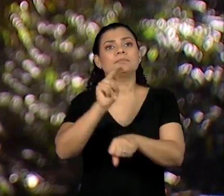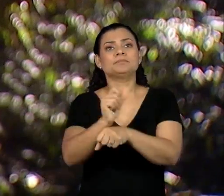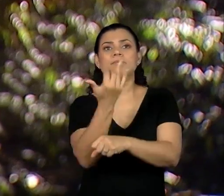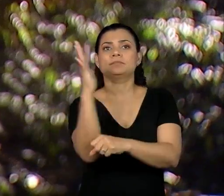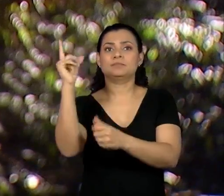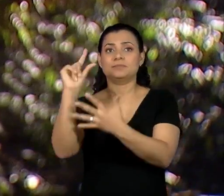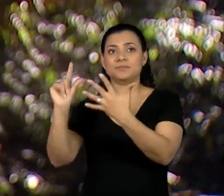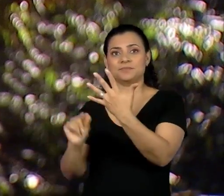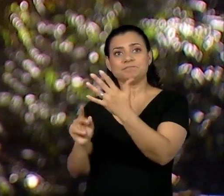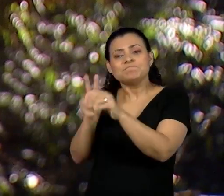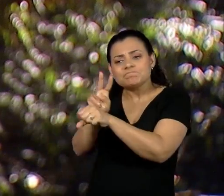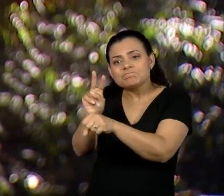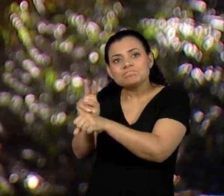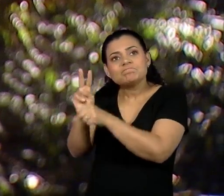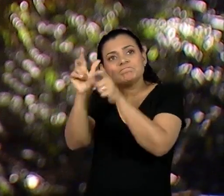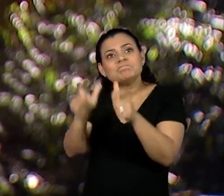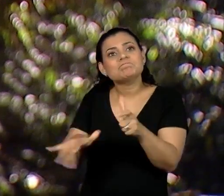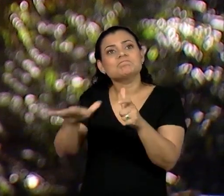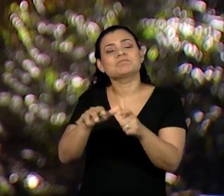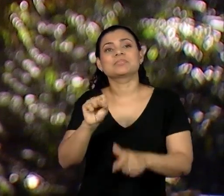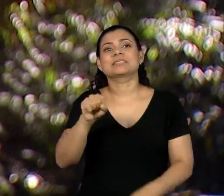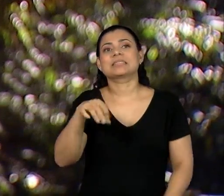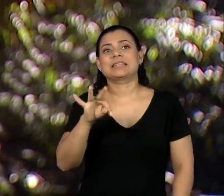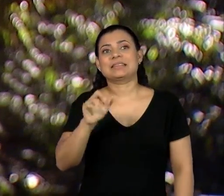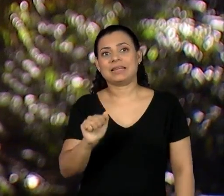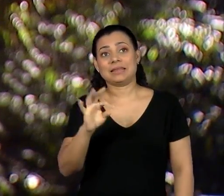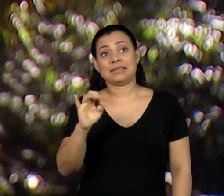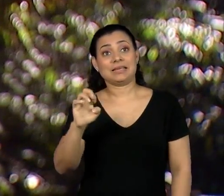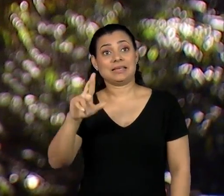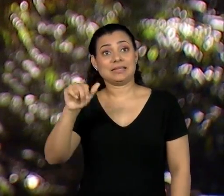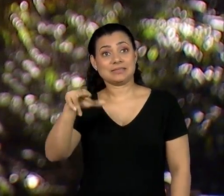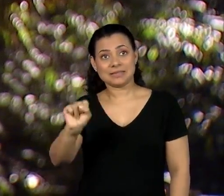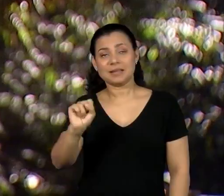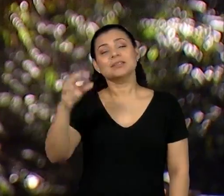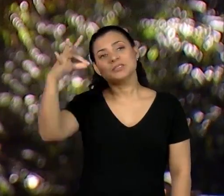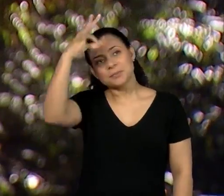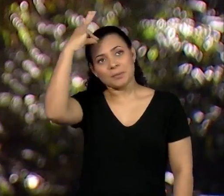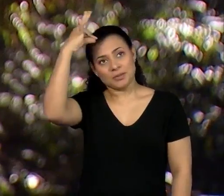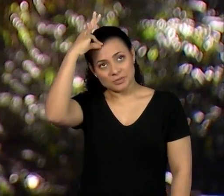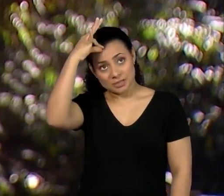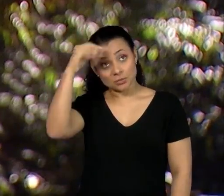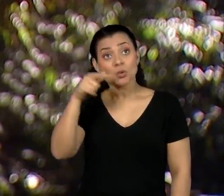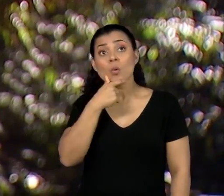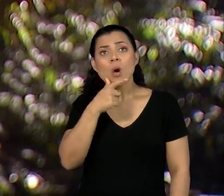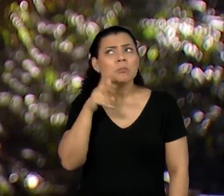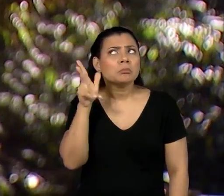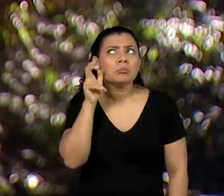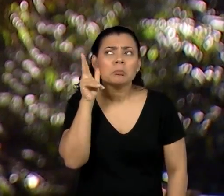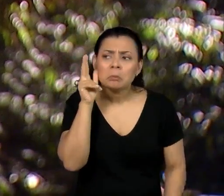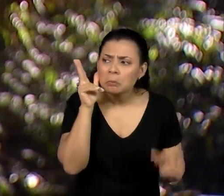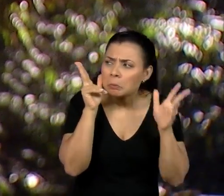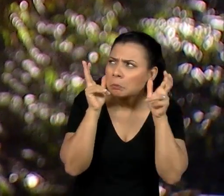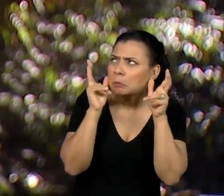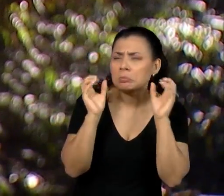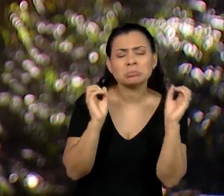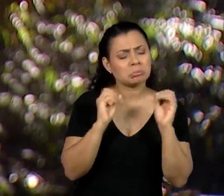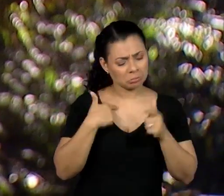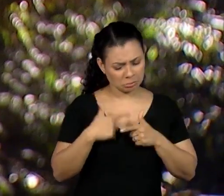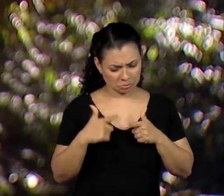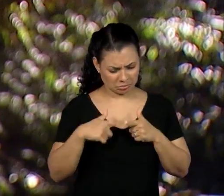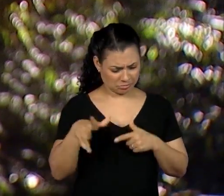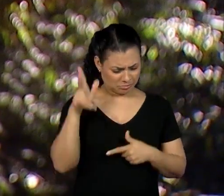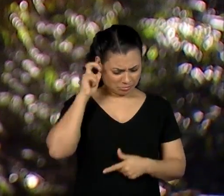que ele ajudou a criar em Santa Teresa, no Espírito Santo. Ruski não estava ouvindo bem e achava que o problema era com